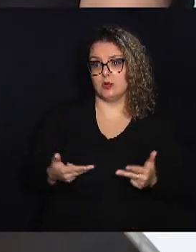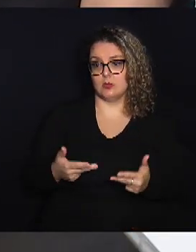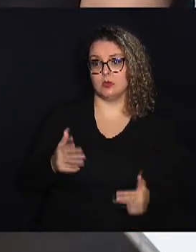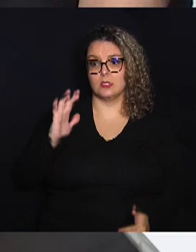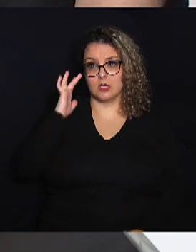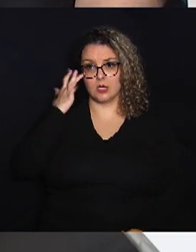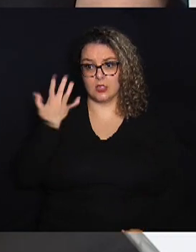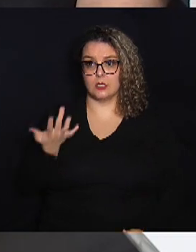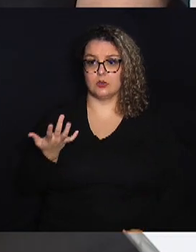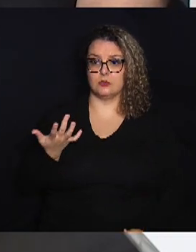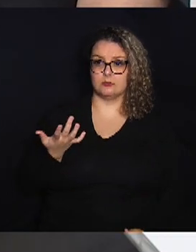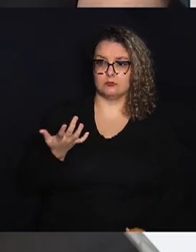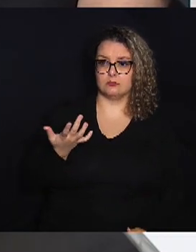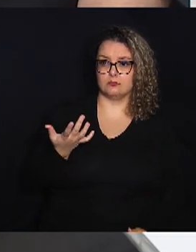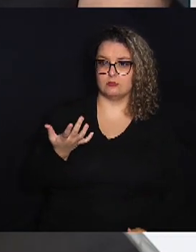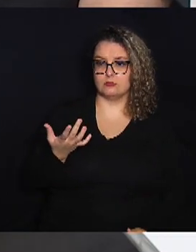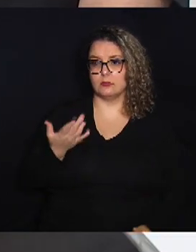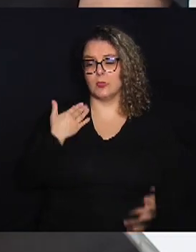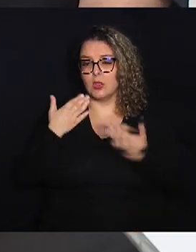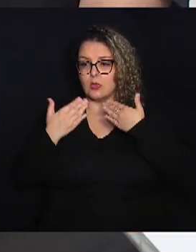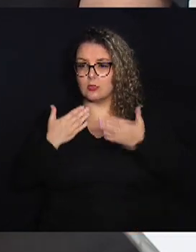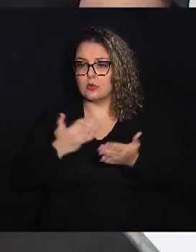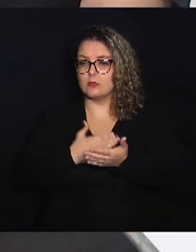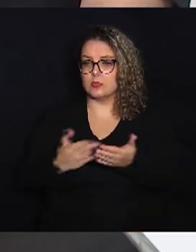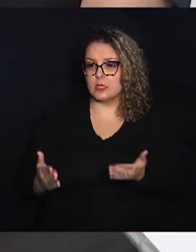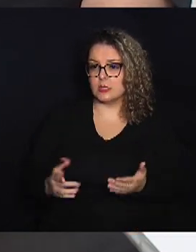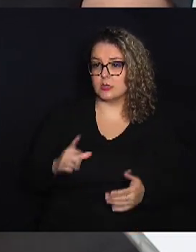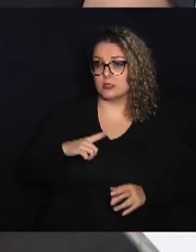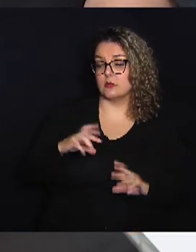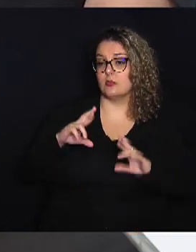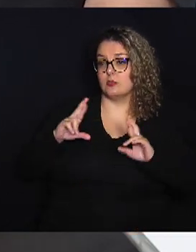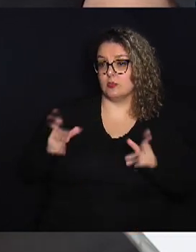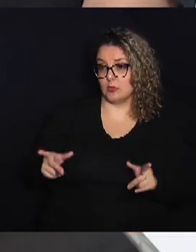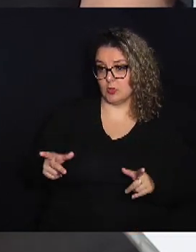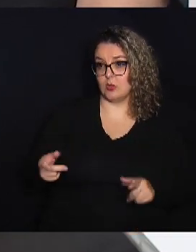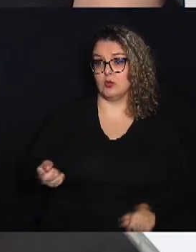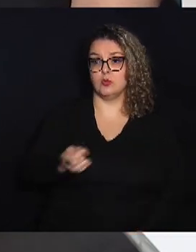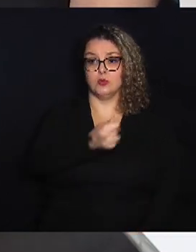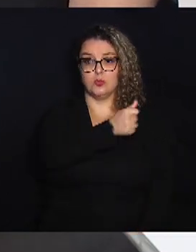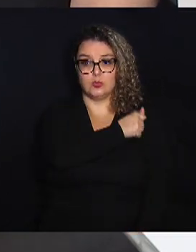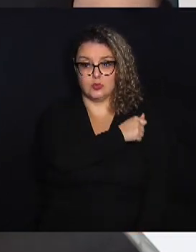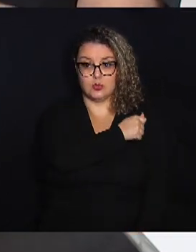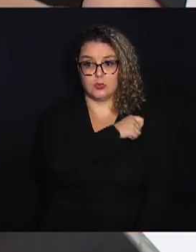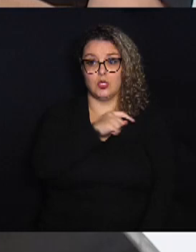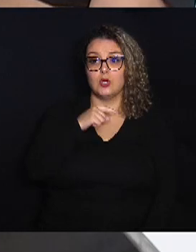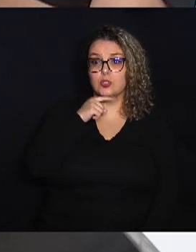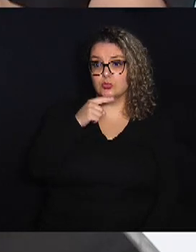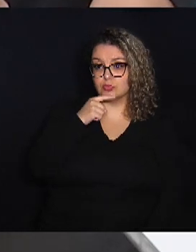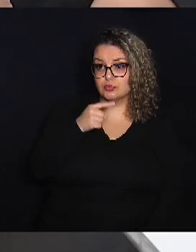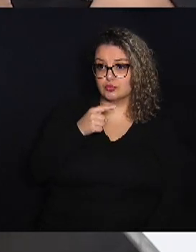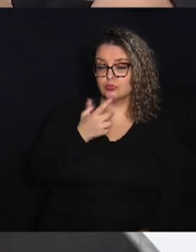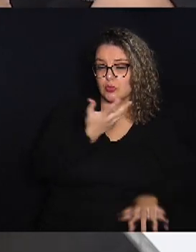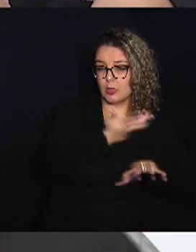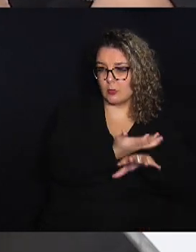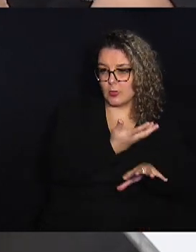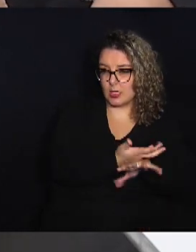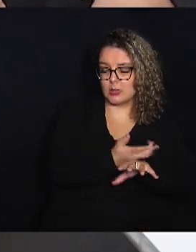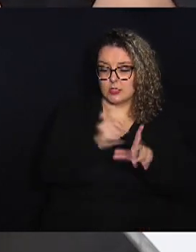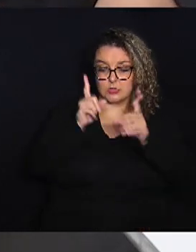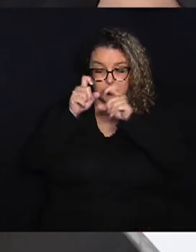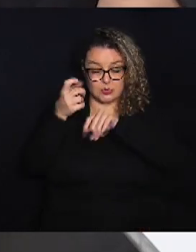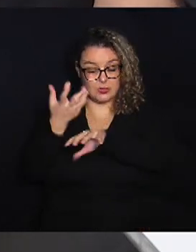que talvez iniciar essa conversa é que tem uma diferença do aluno que tem dúvida numa matéria, dificuldade numa